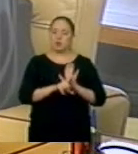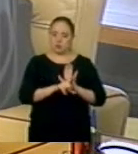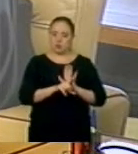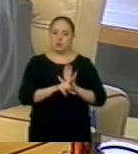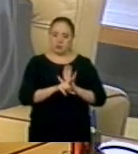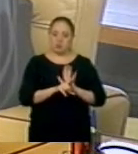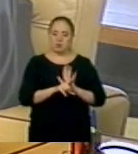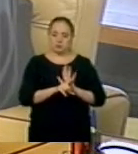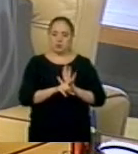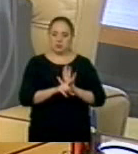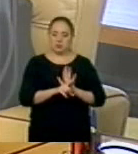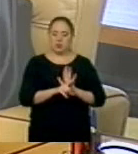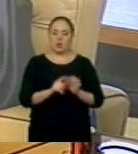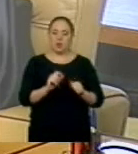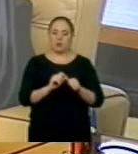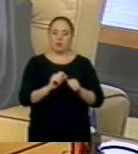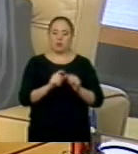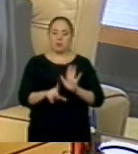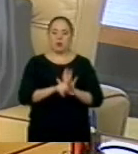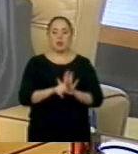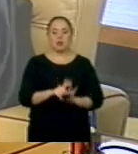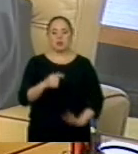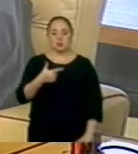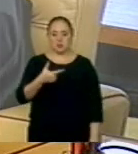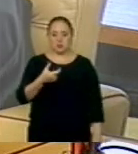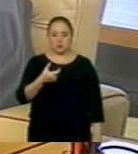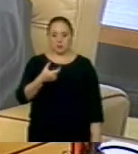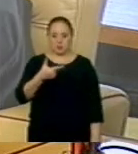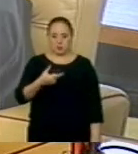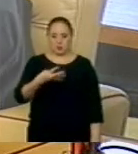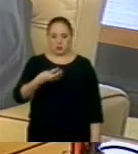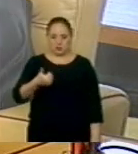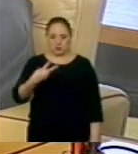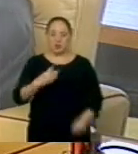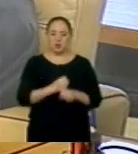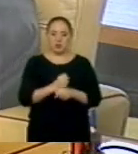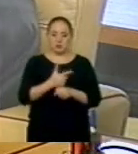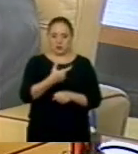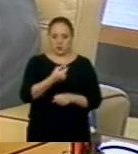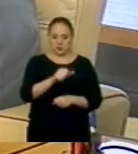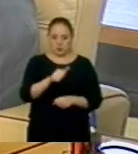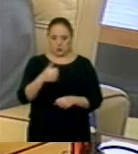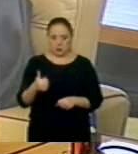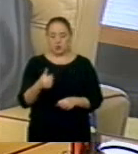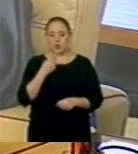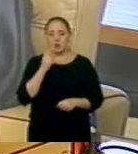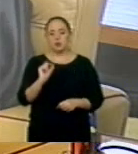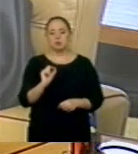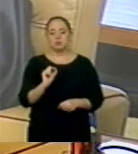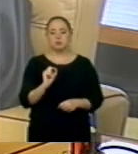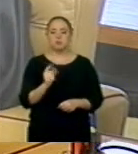introduzida entre nós pela Lei 12.403 de 2011, que a racionalidade informadora de